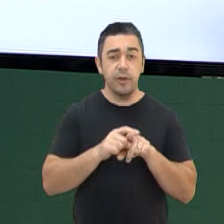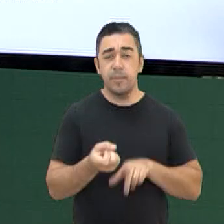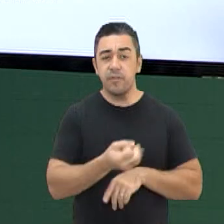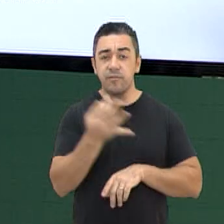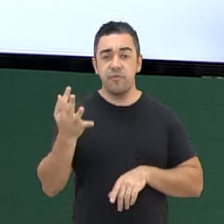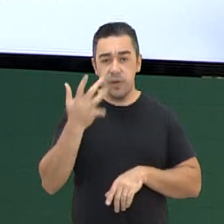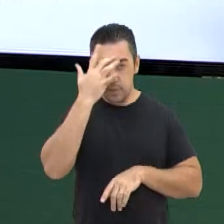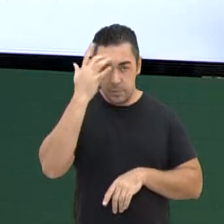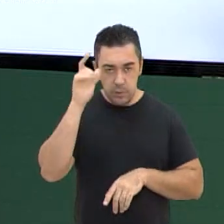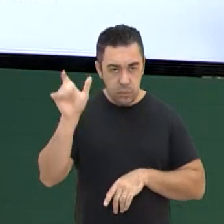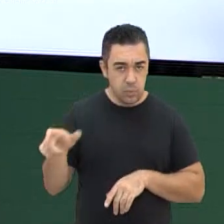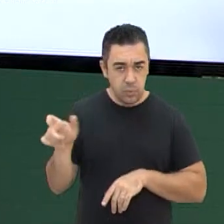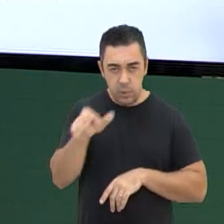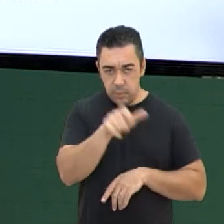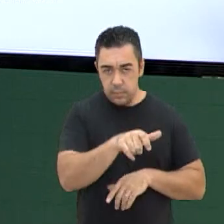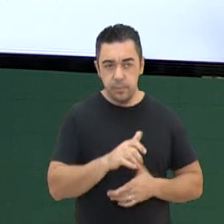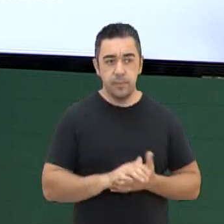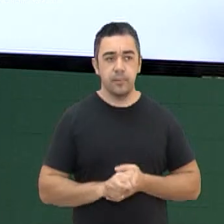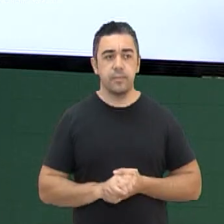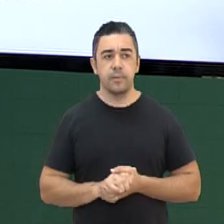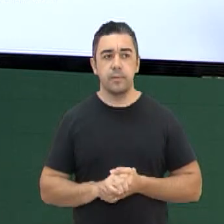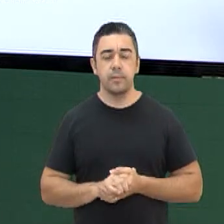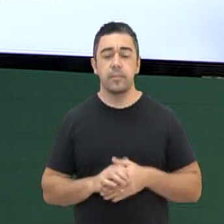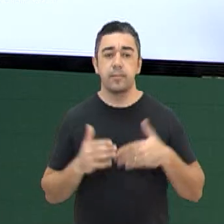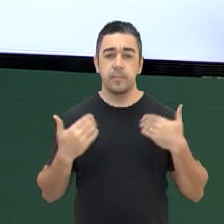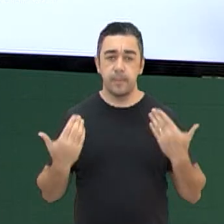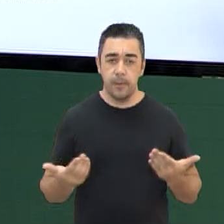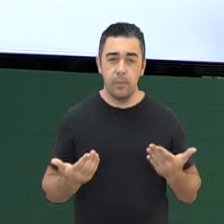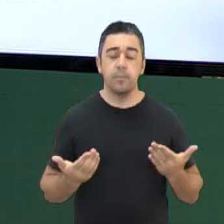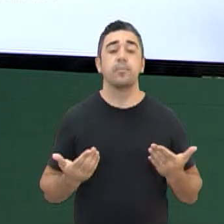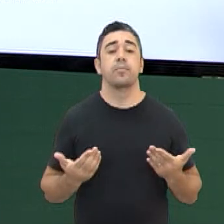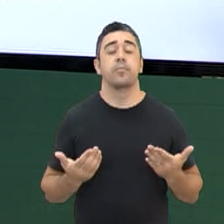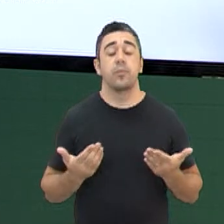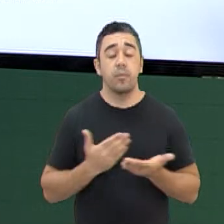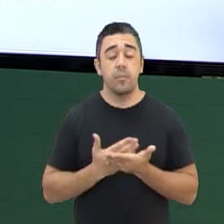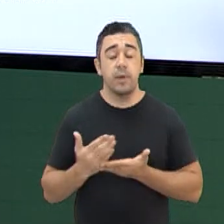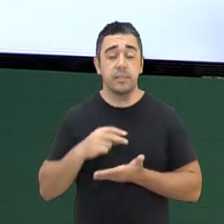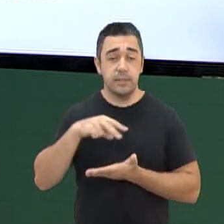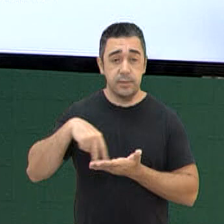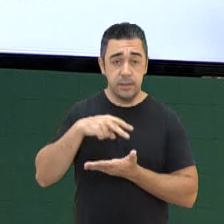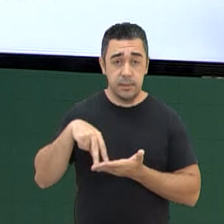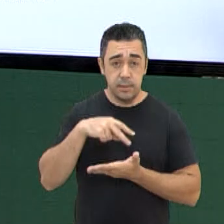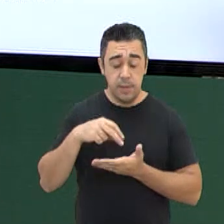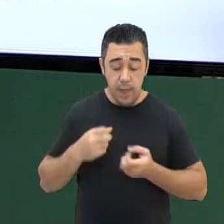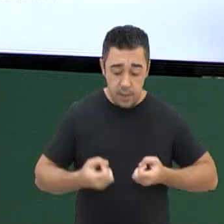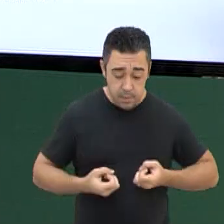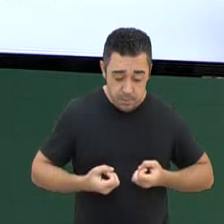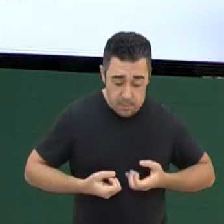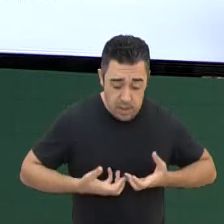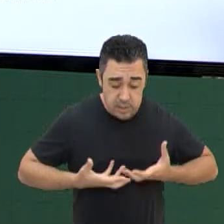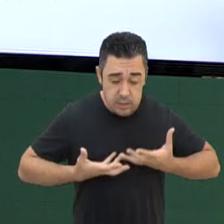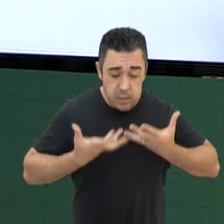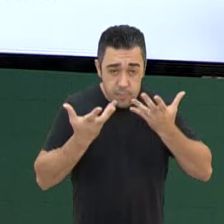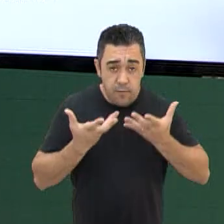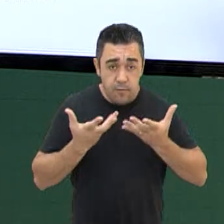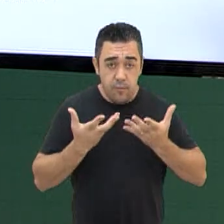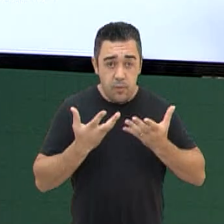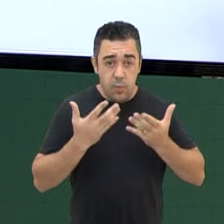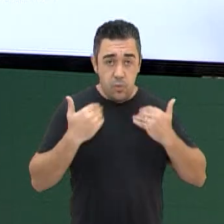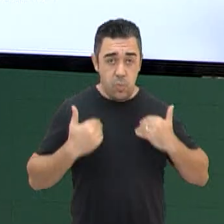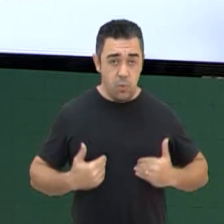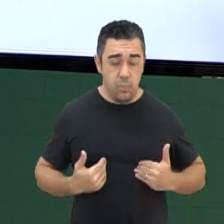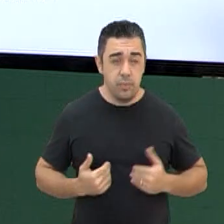de pessoas. Então, a dança passa aqui de um aspecto expressivo,